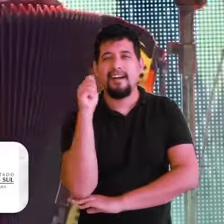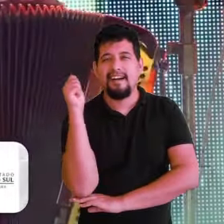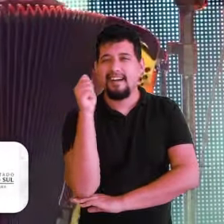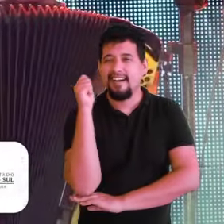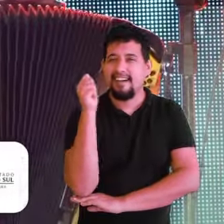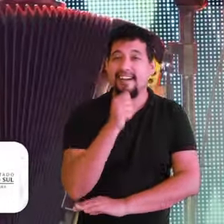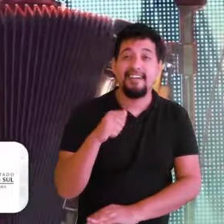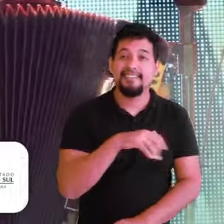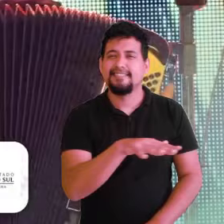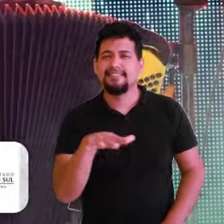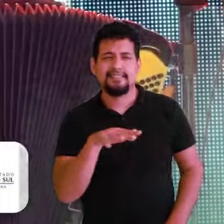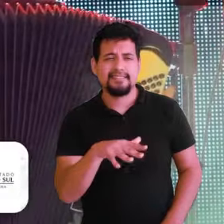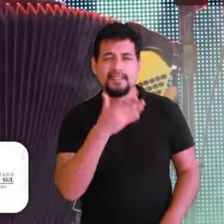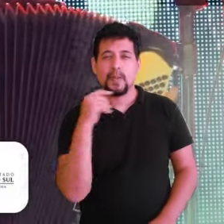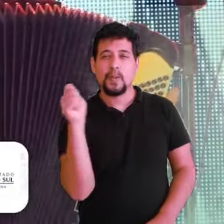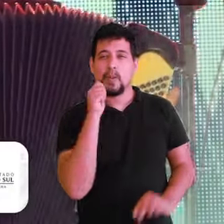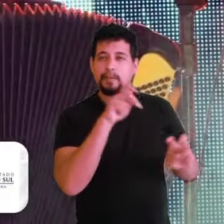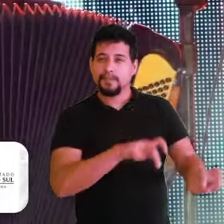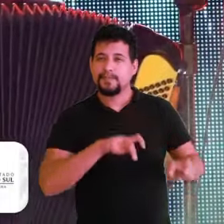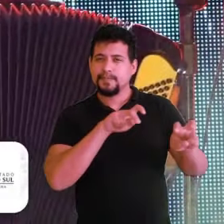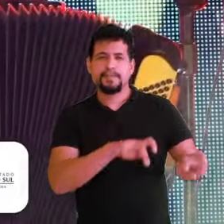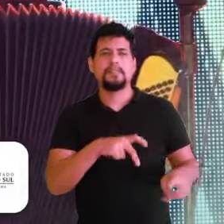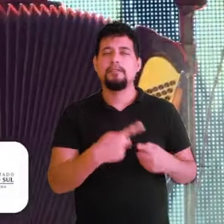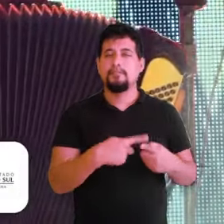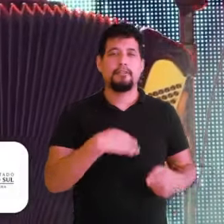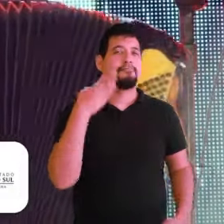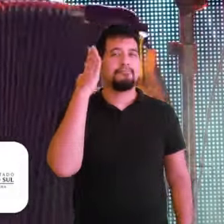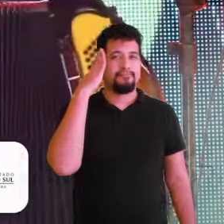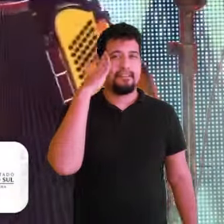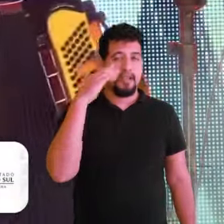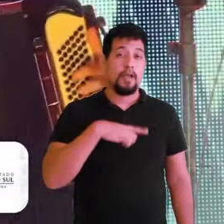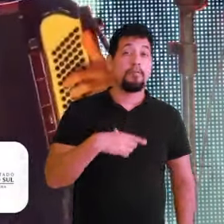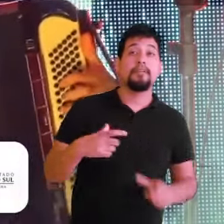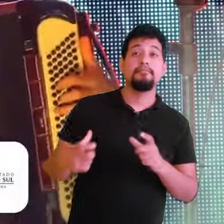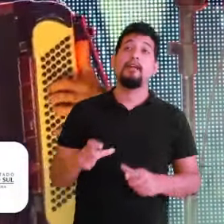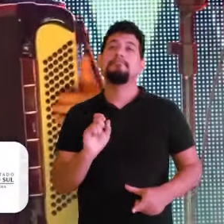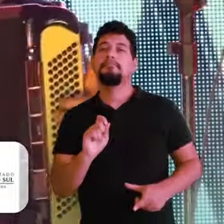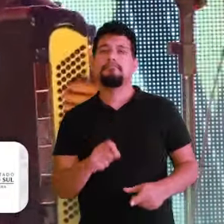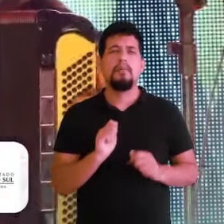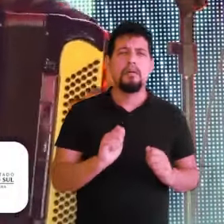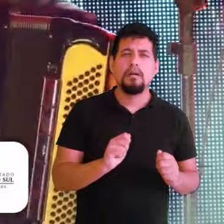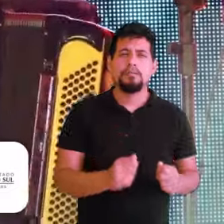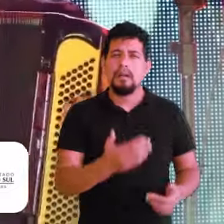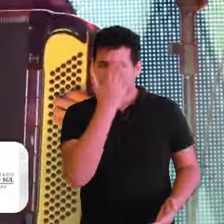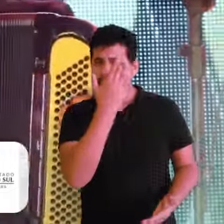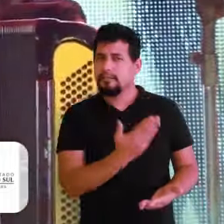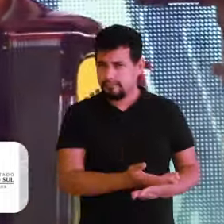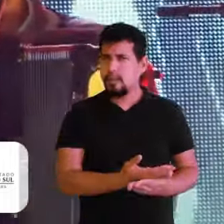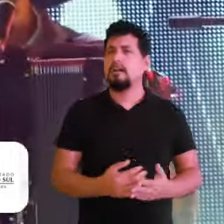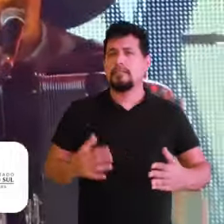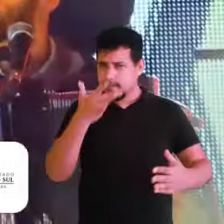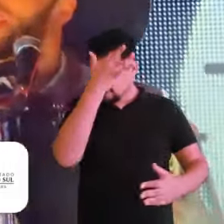campeiro. Porque sei que na minha terra dá pra confiar nos gaiteiros. A baila